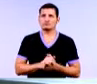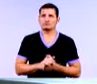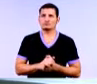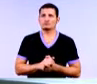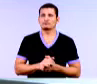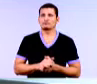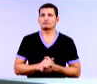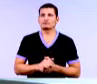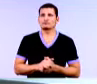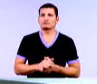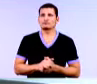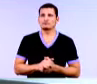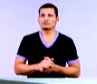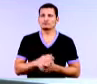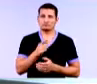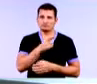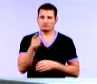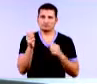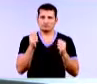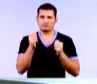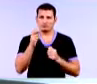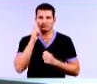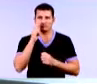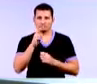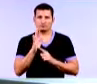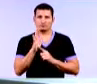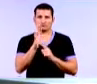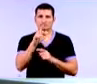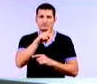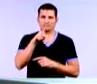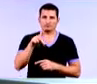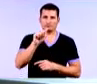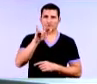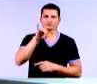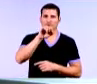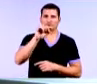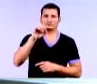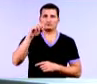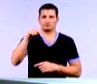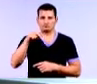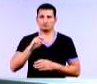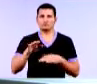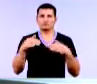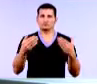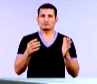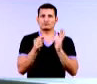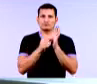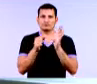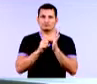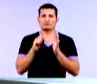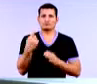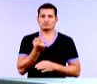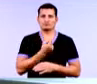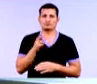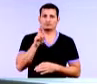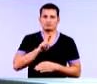Bom, gente, vocês puderam observar aí pela demonstração do professor Alisson qual é as ferramentas que nós